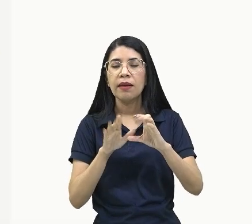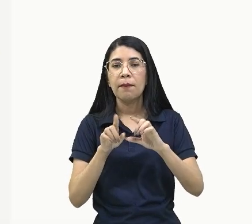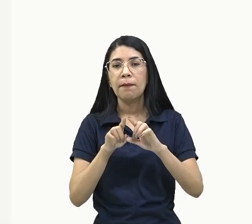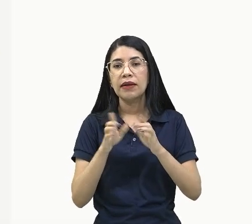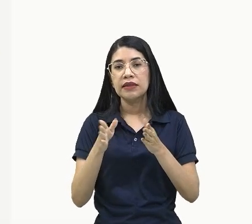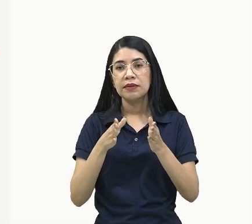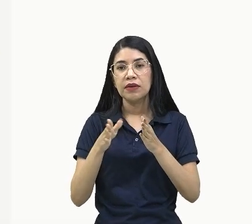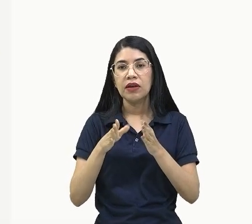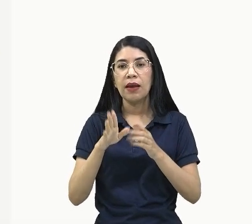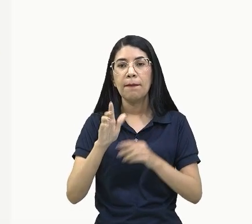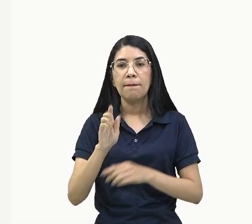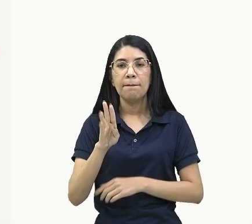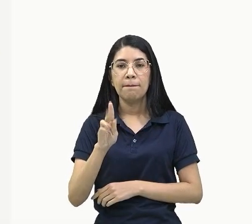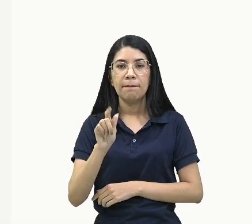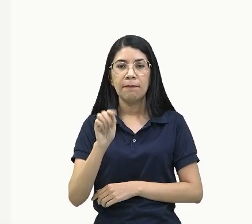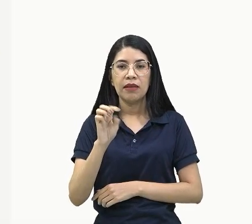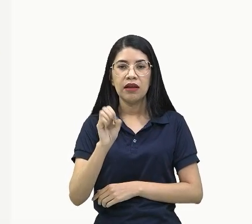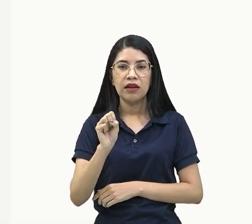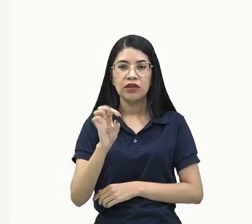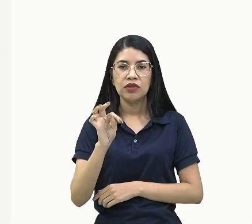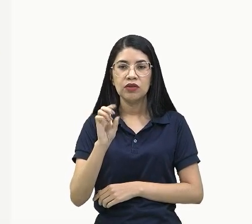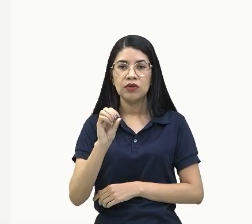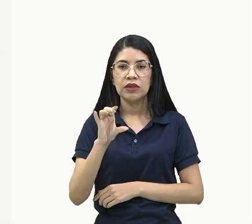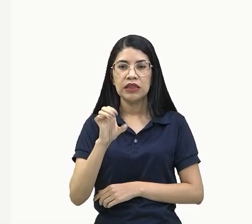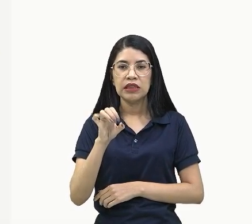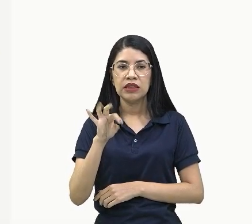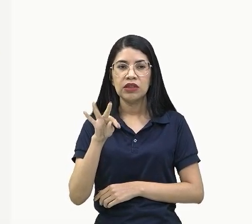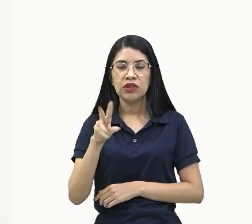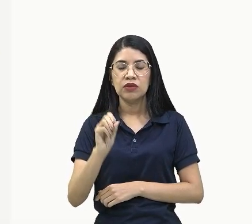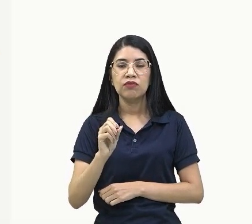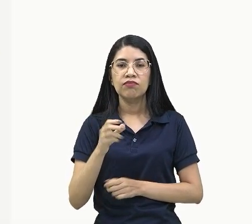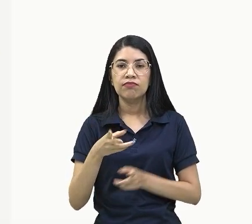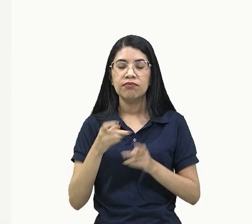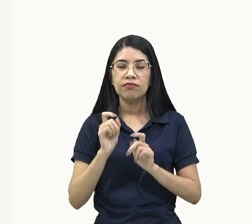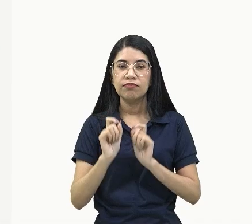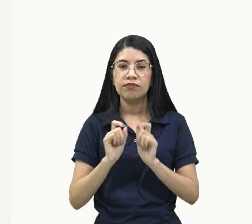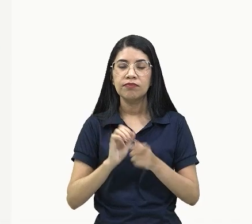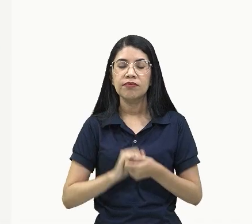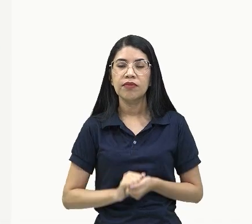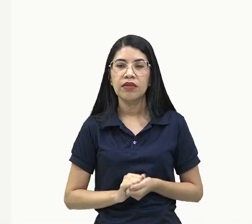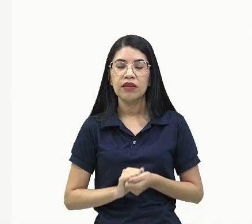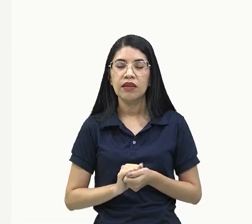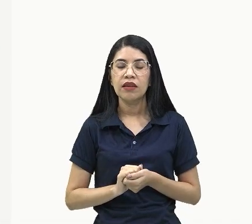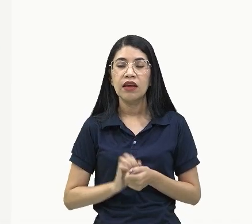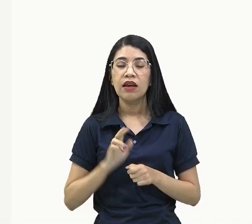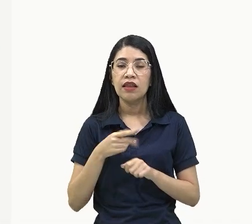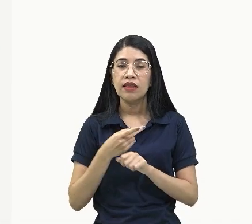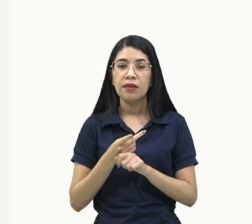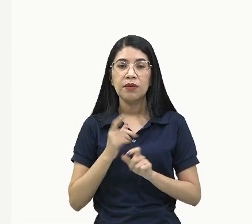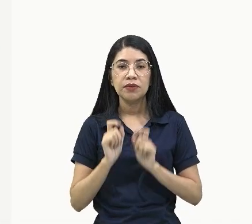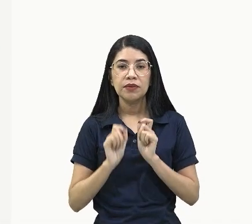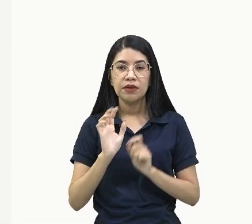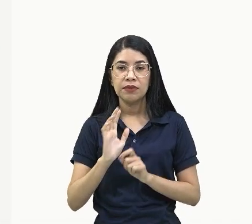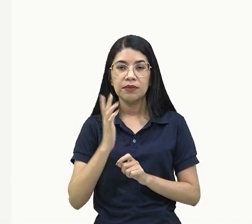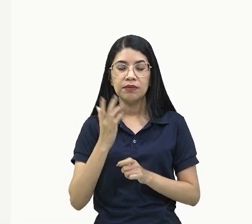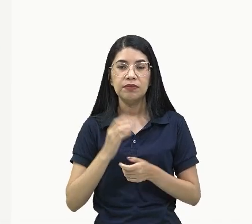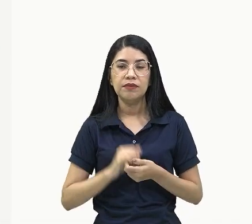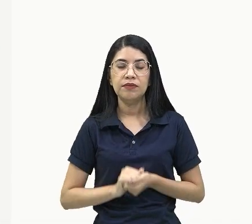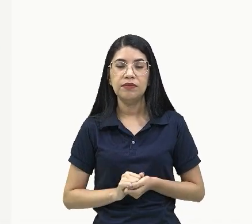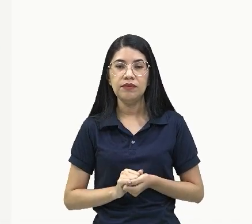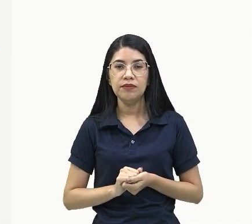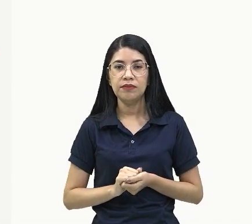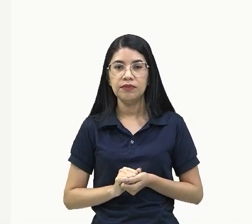de blastocisto. Vejam só. A partir dessa etapa, então, que ocorre,